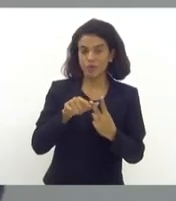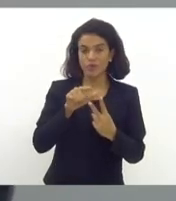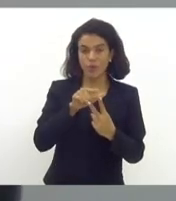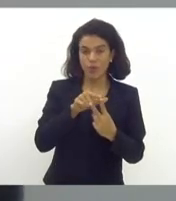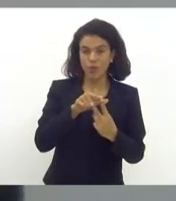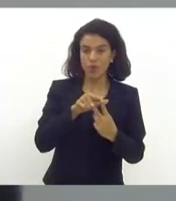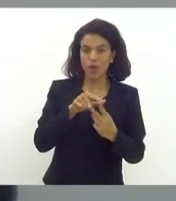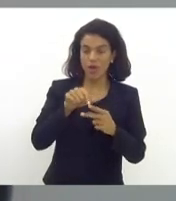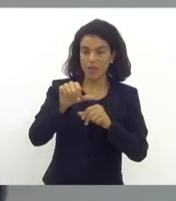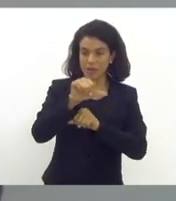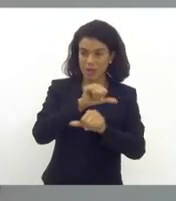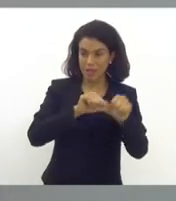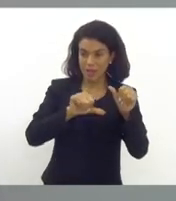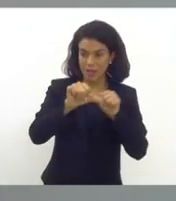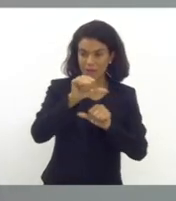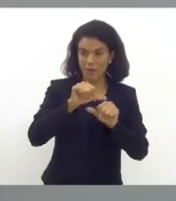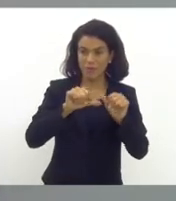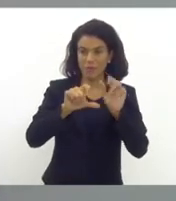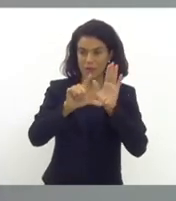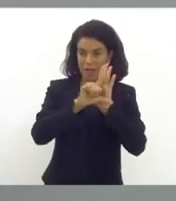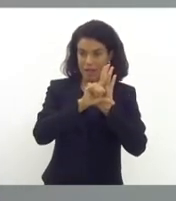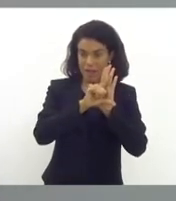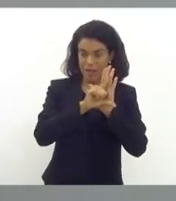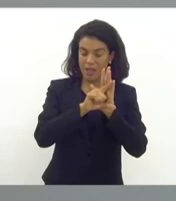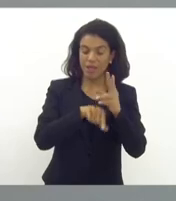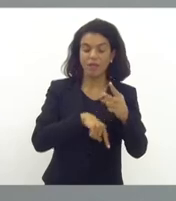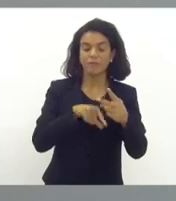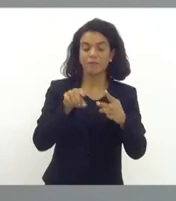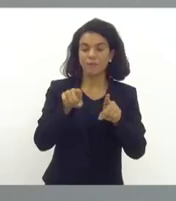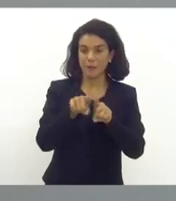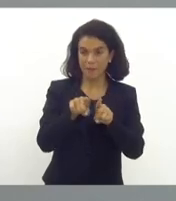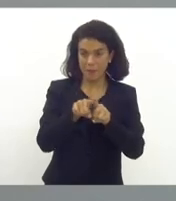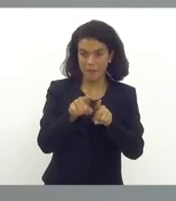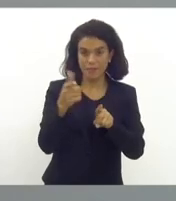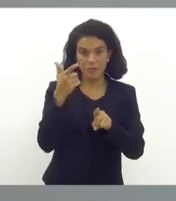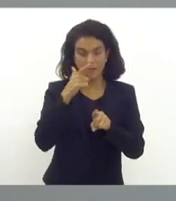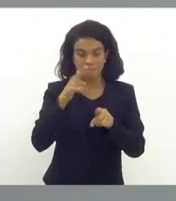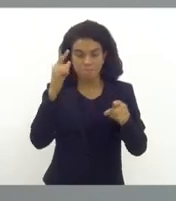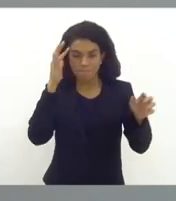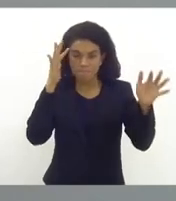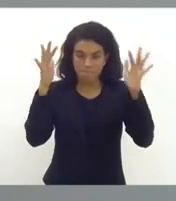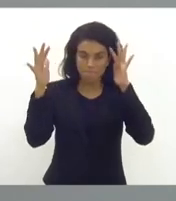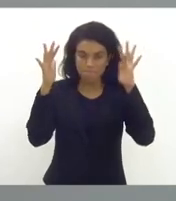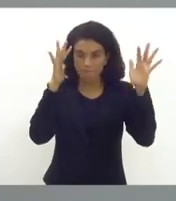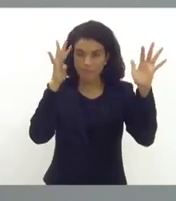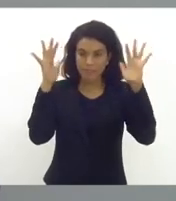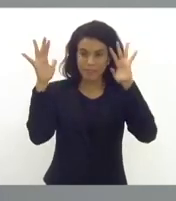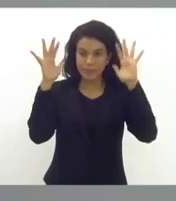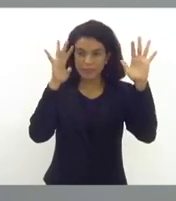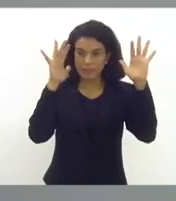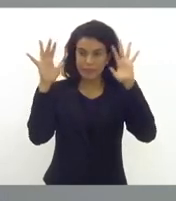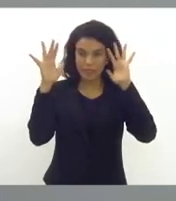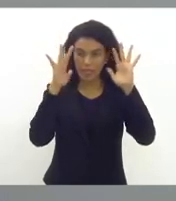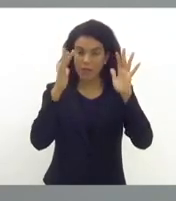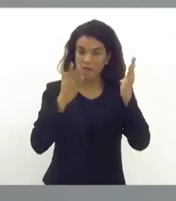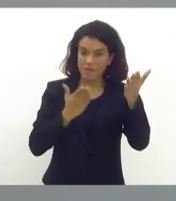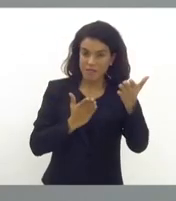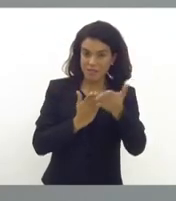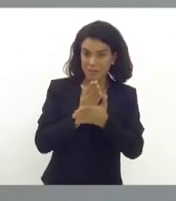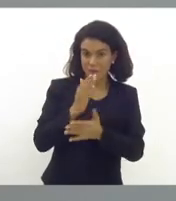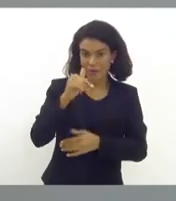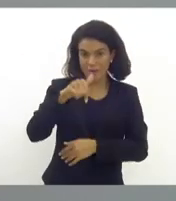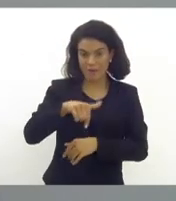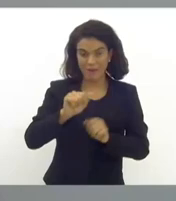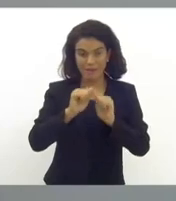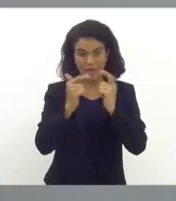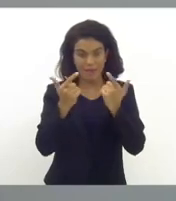reformulação jurídica da lei a uma para que a gente já possa estar pensando nisso que aí isso vai ser aprovado aqui na